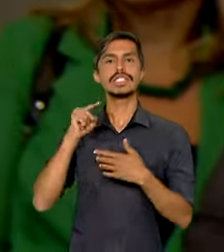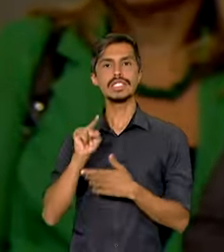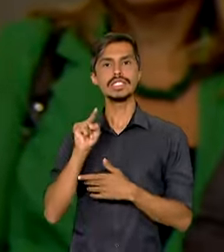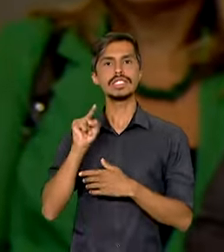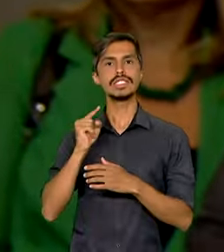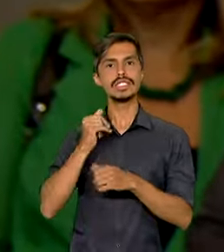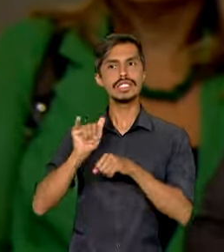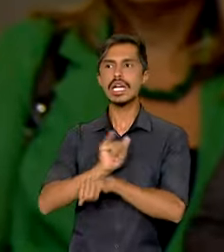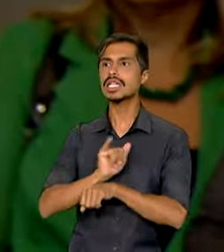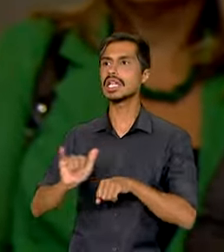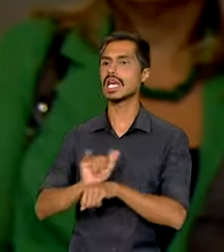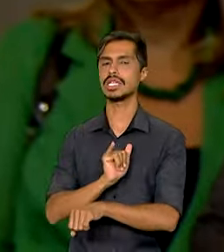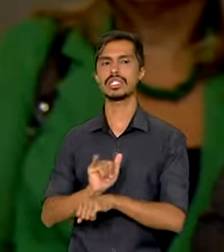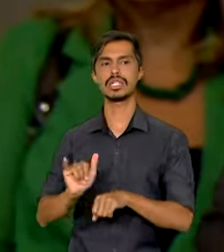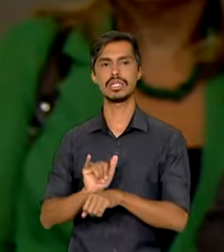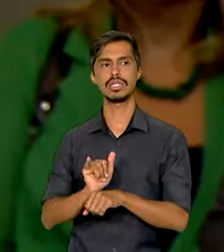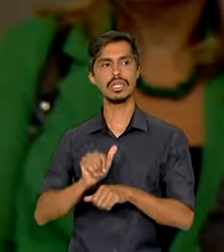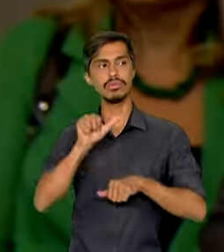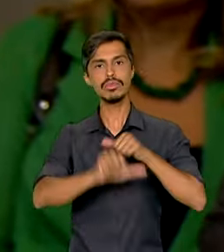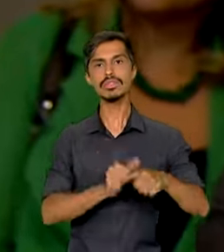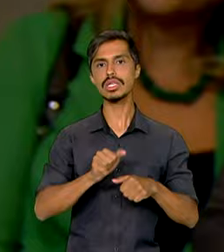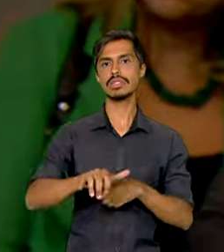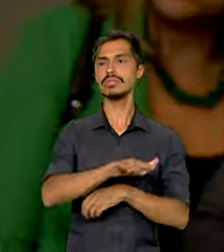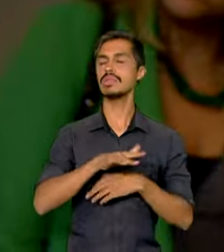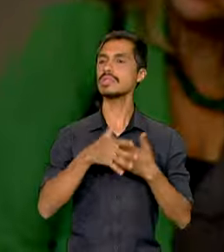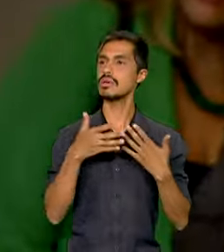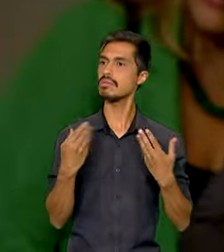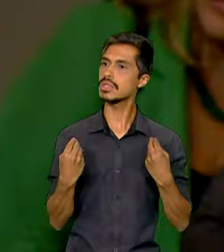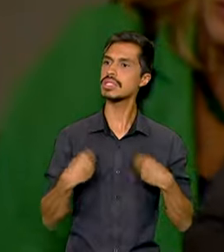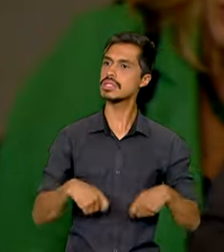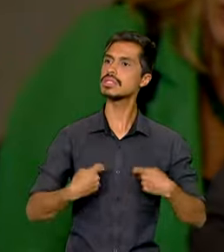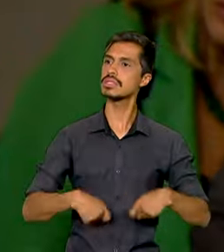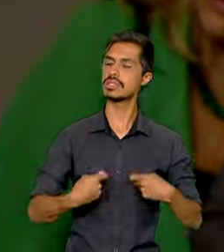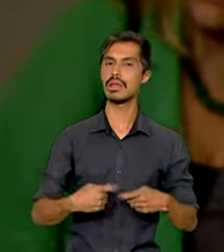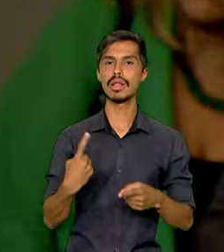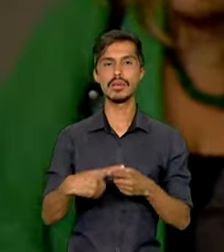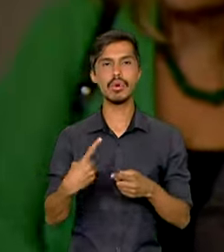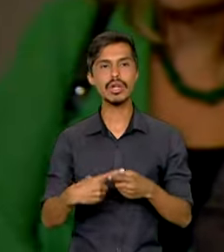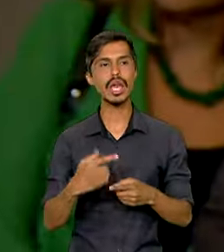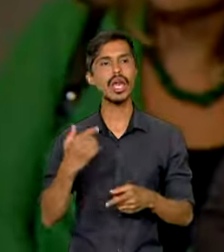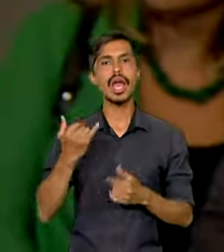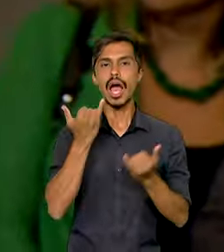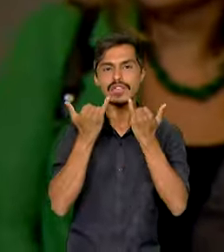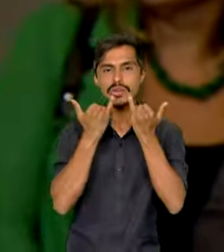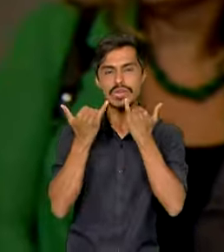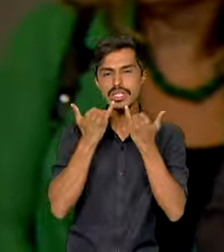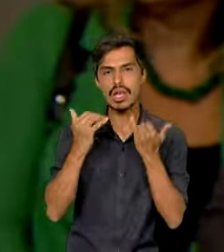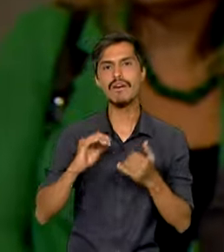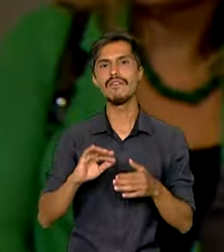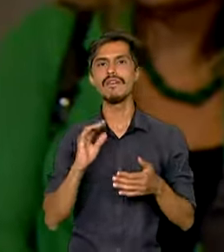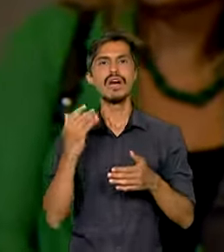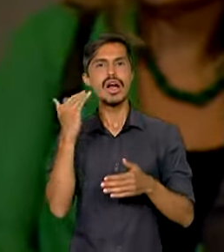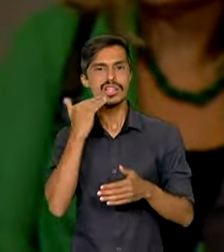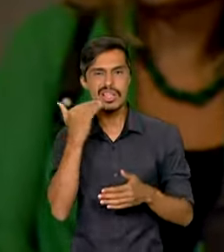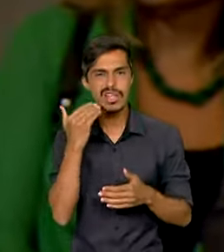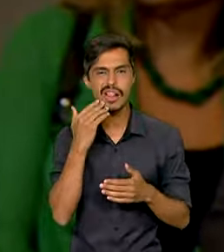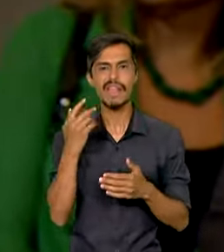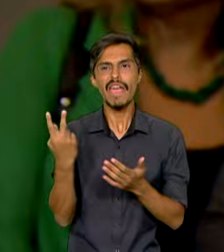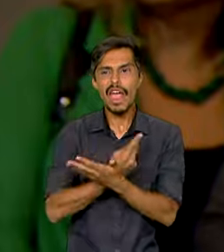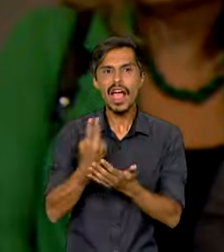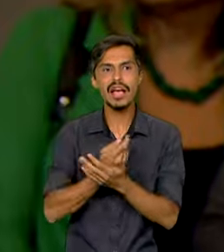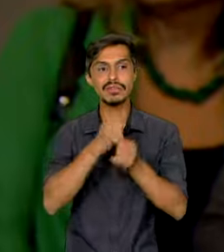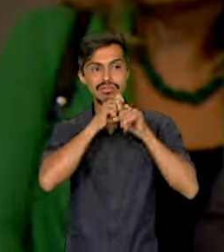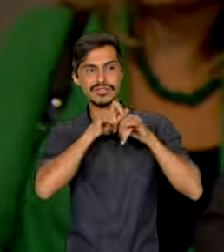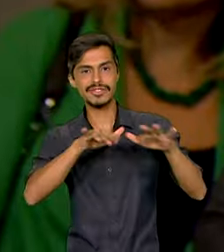para juntos mudarmos essa realidade. Sabemos que a desinformação, ela está em todas as áreas, mas quando